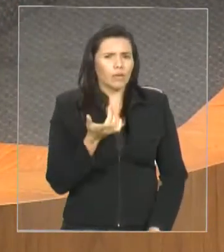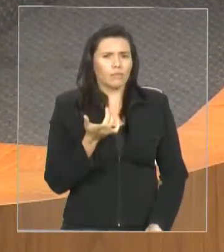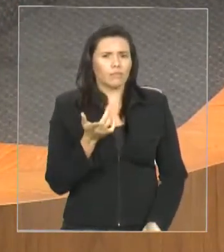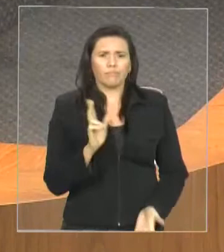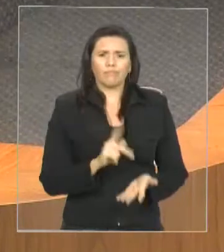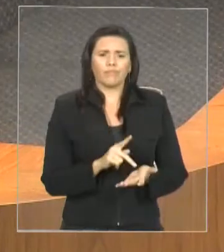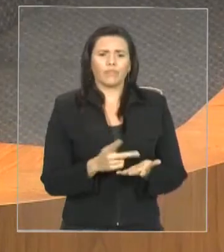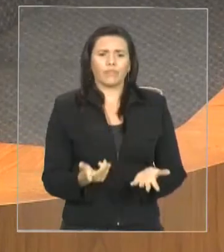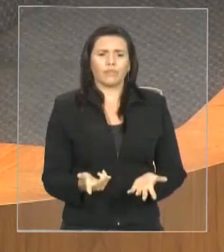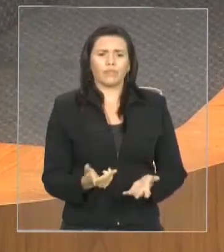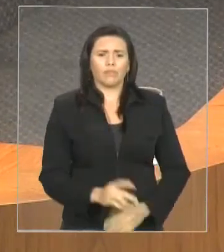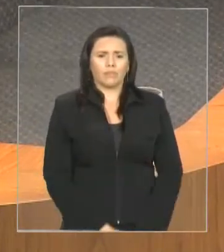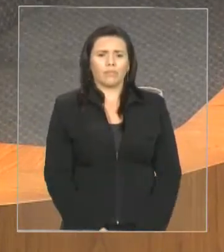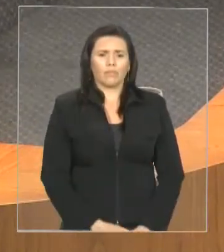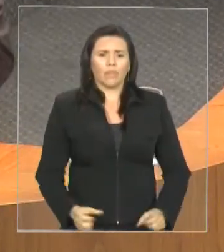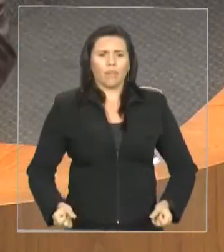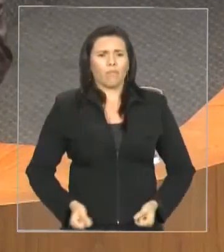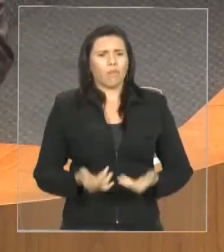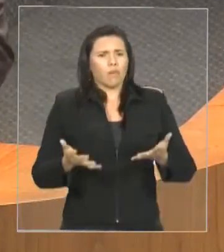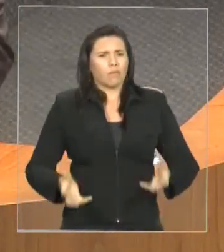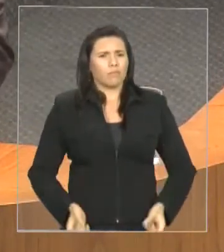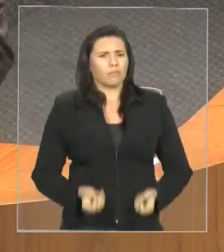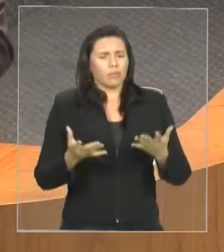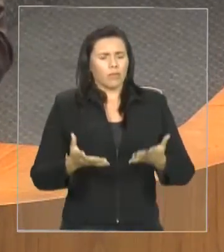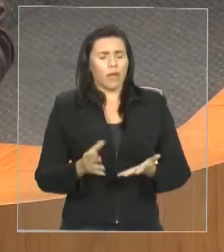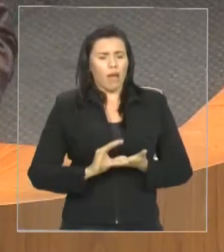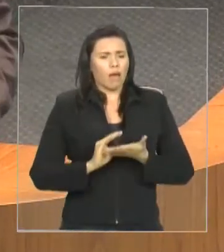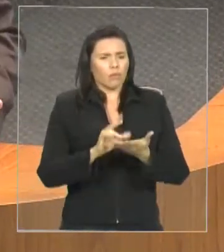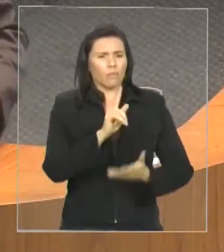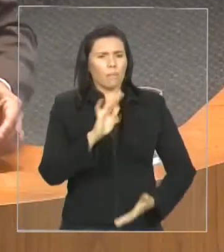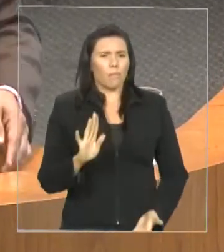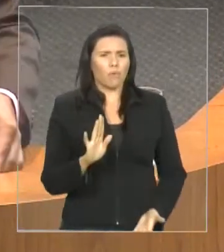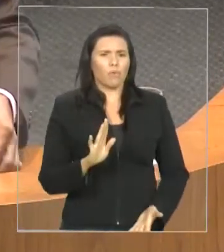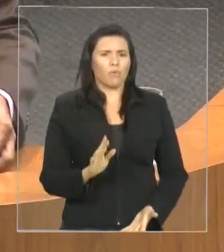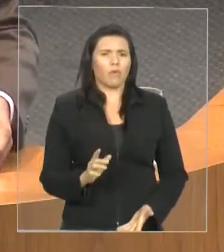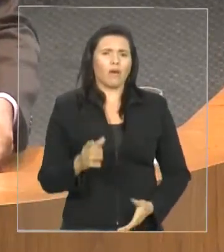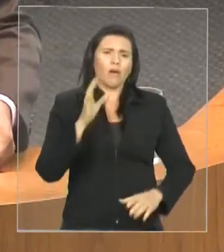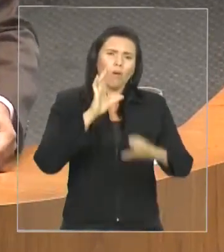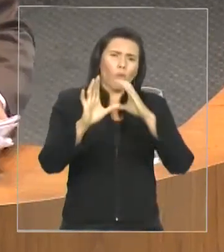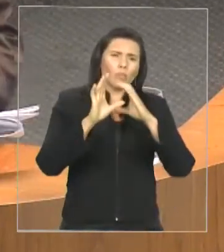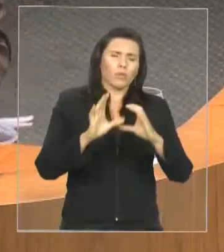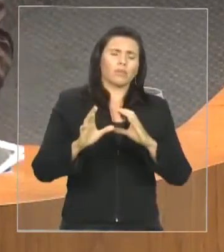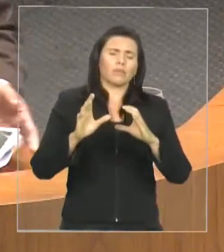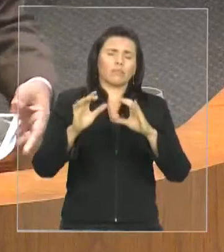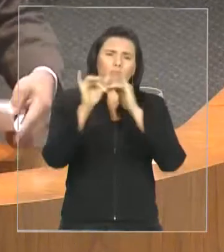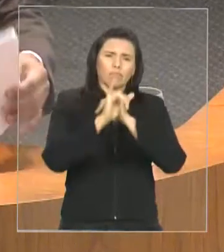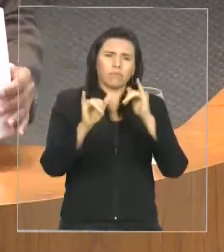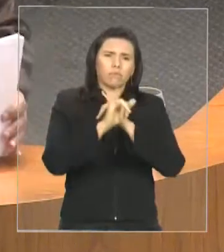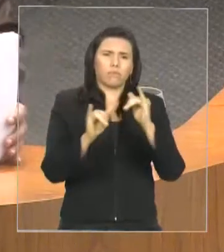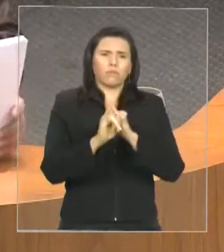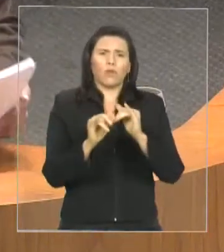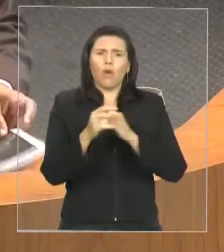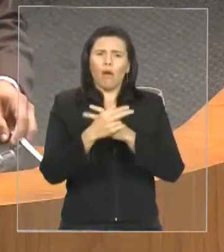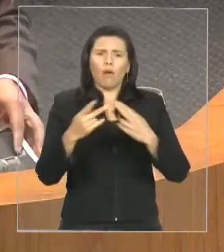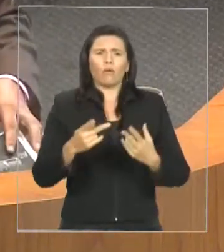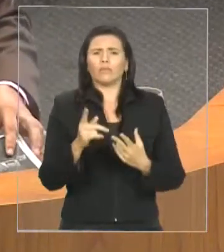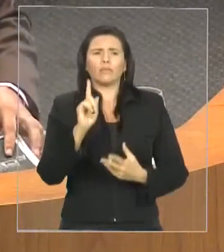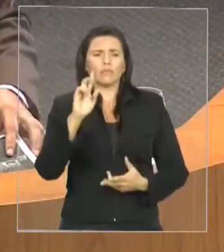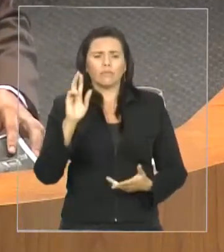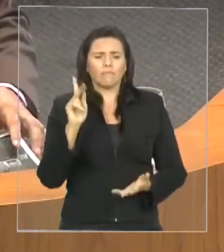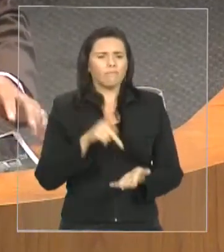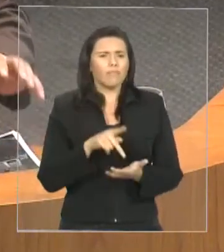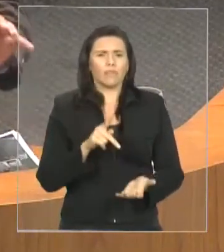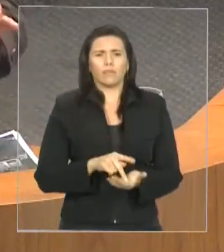porque está gastando dinheiro público com uma propaganda que não existe. Então, é muito melhor retratar a realidade, colocar a realidade, para que a população